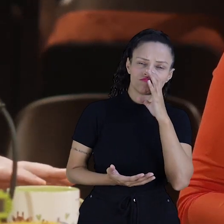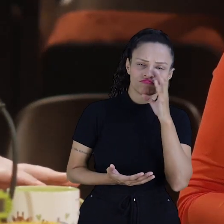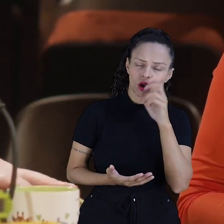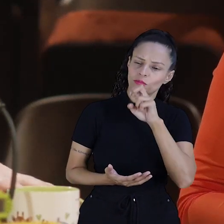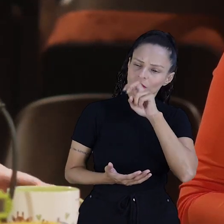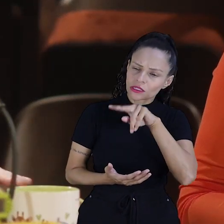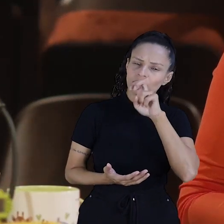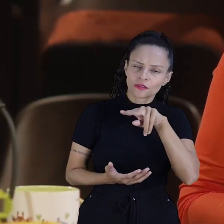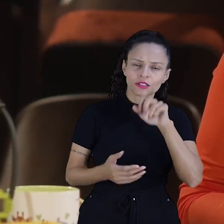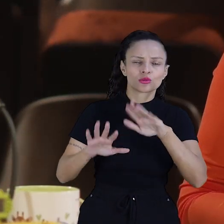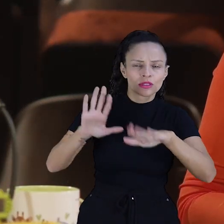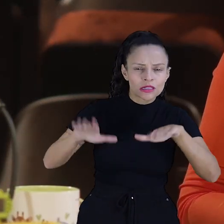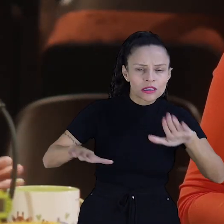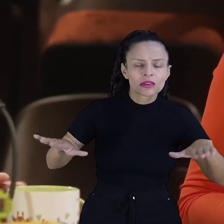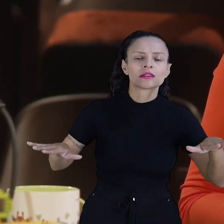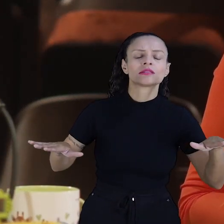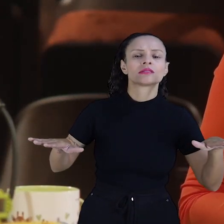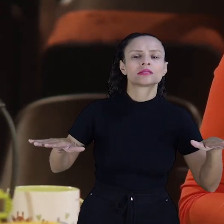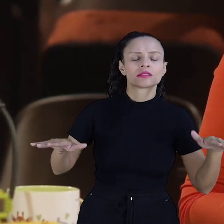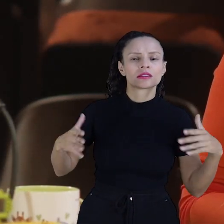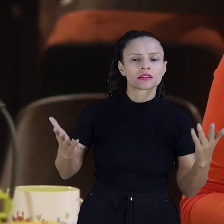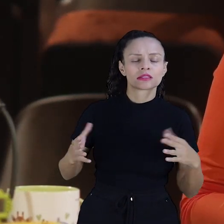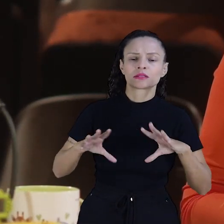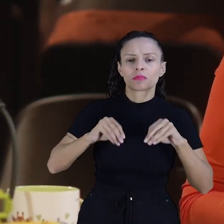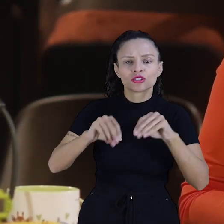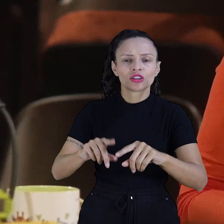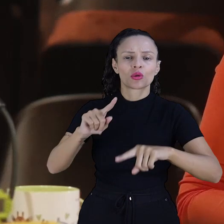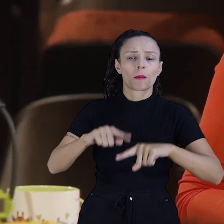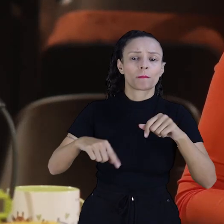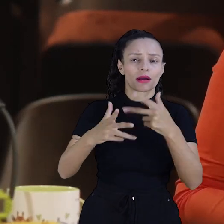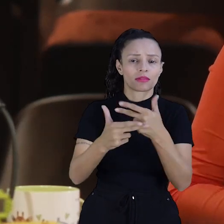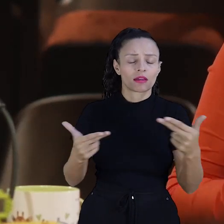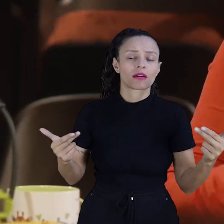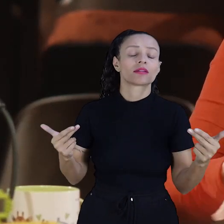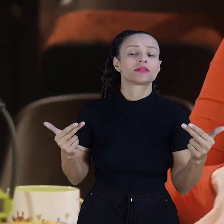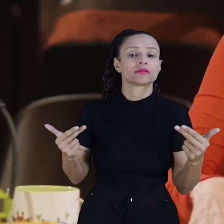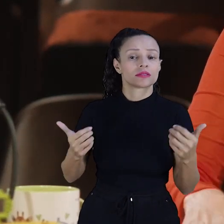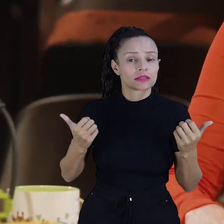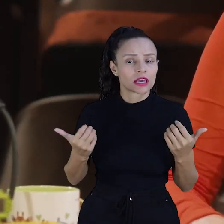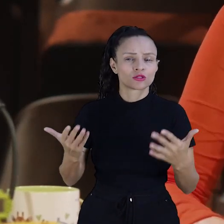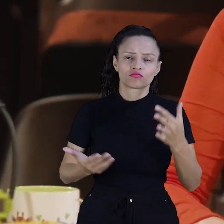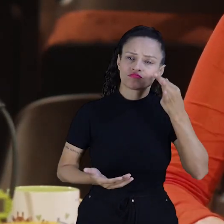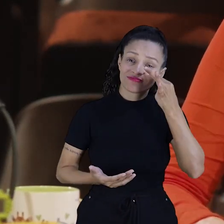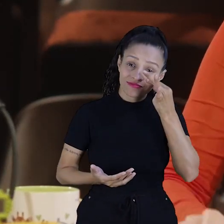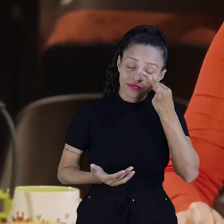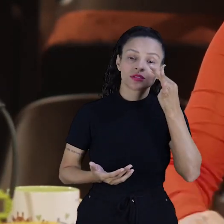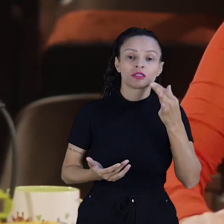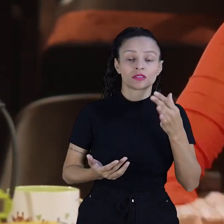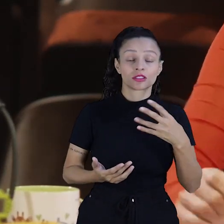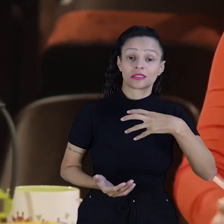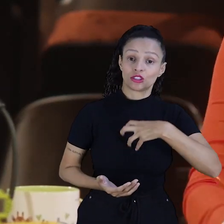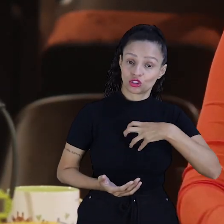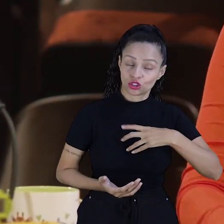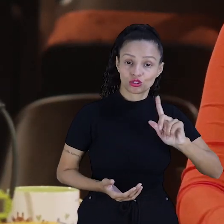observando essas crianças tateando o mundo, tateando os materiais, dando materialidade para isso,